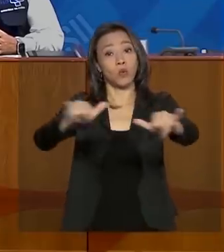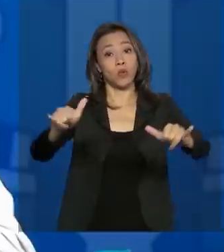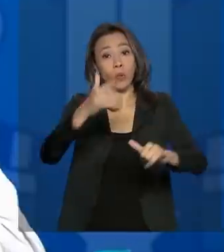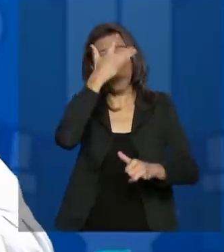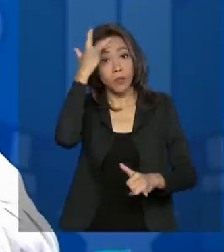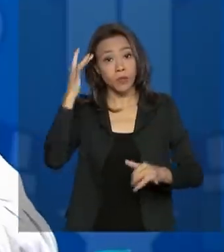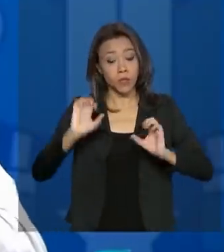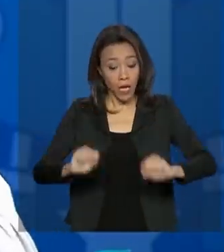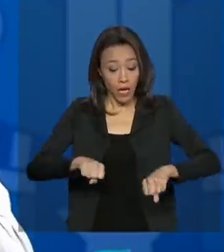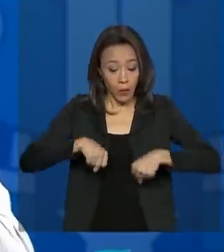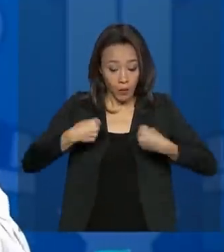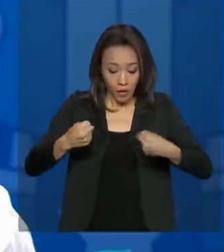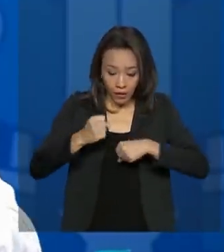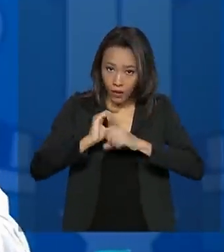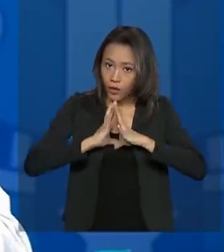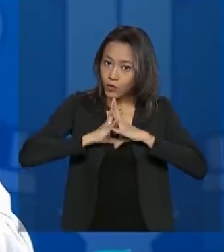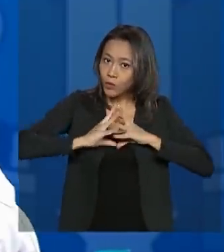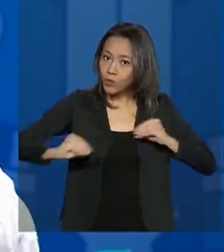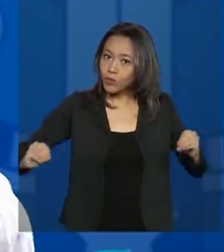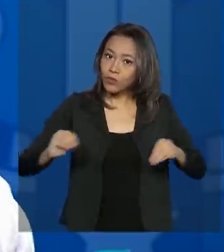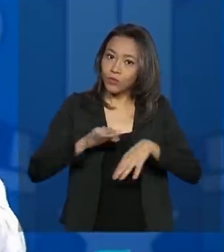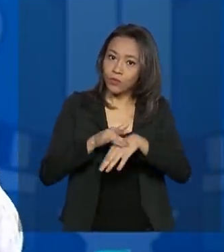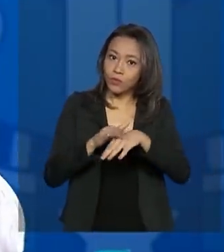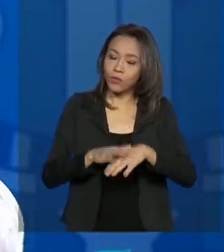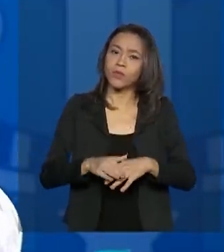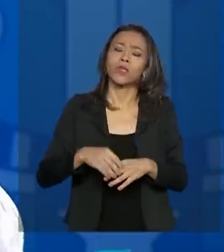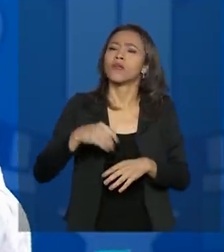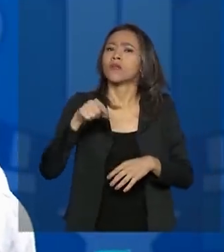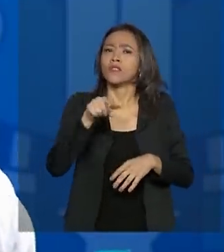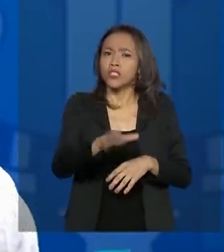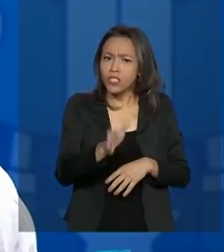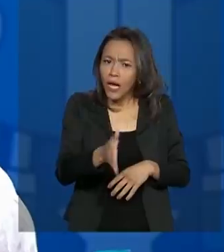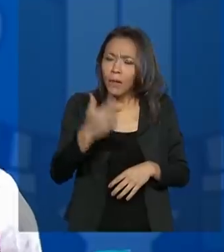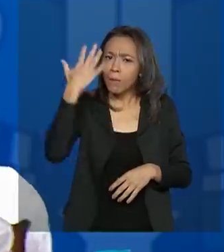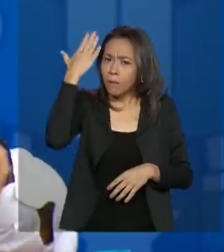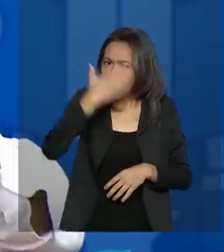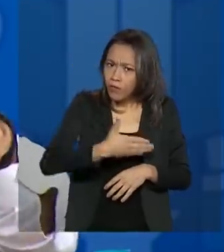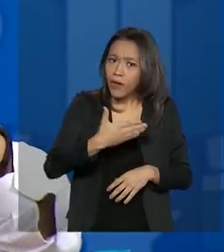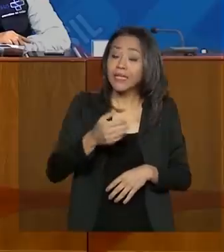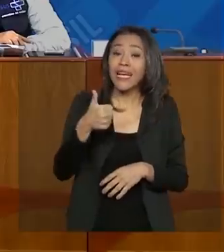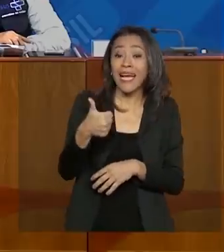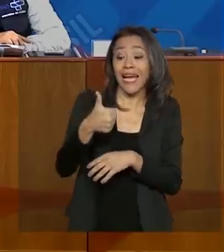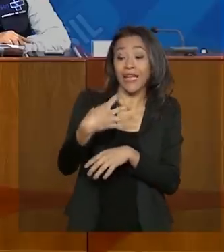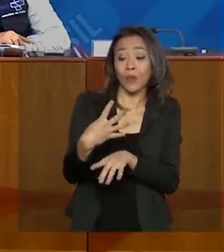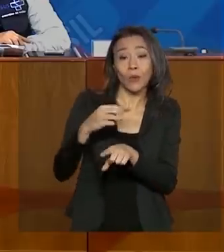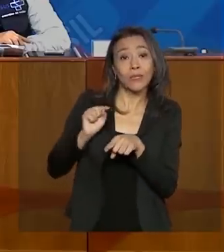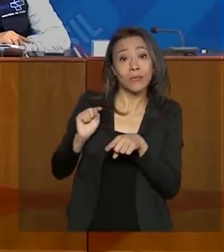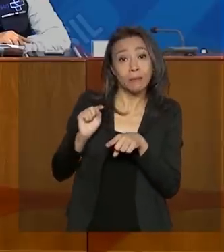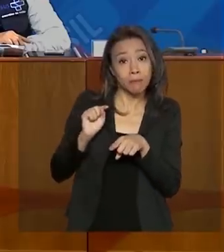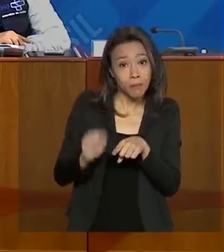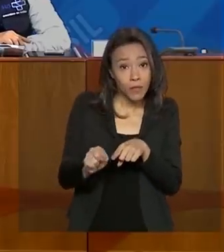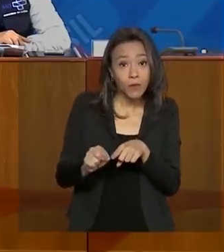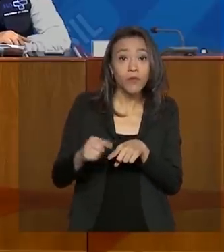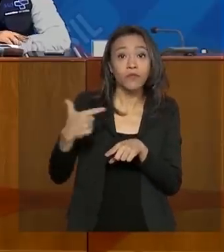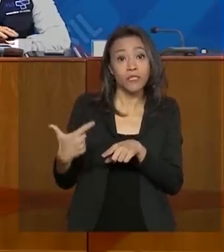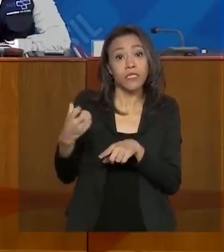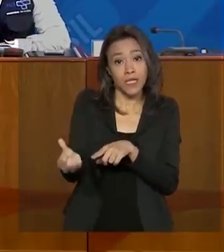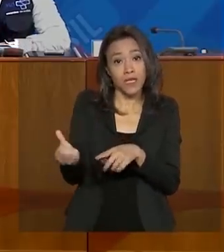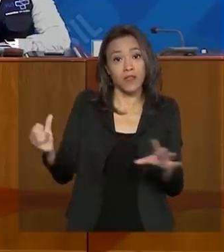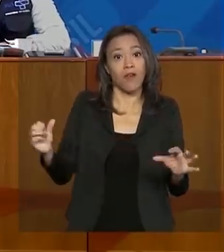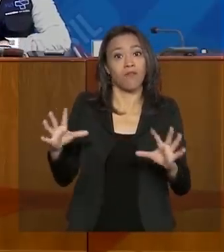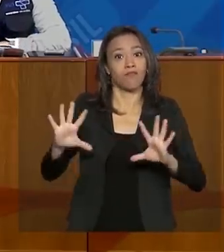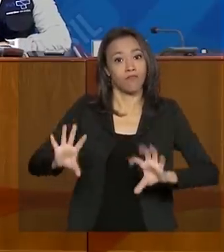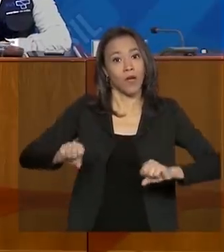couve de 19 dos 25 mil 262 casos comprovados 14026 estão